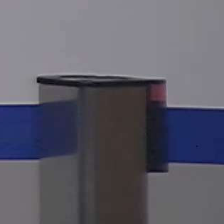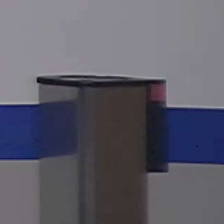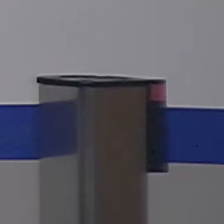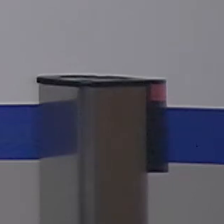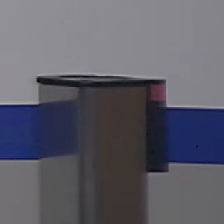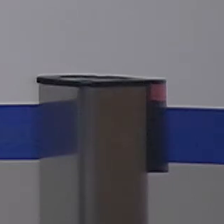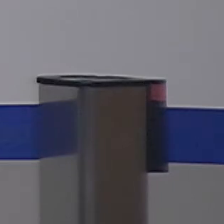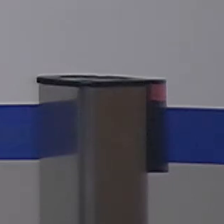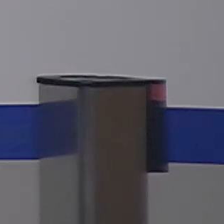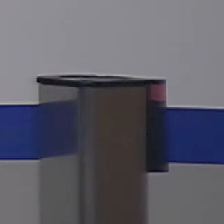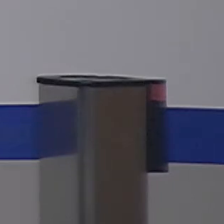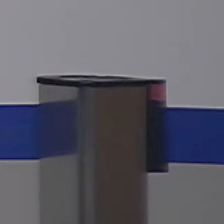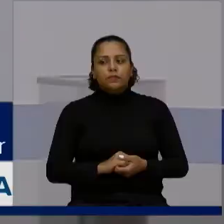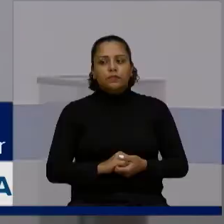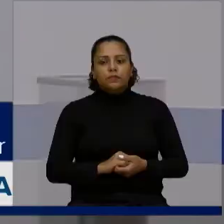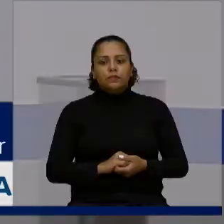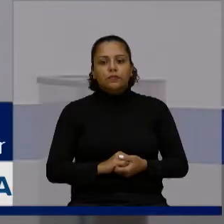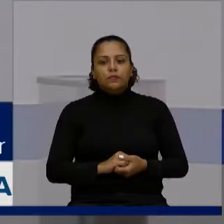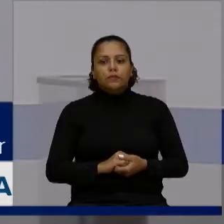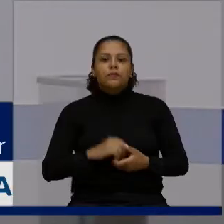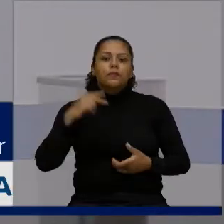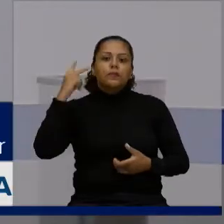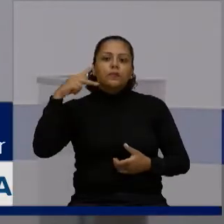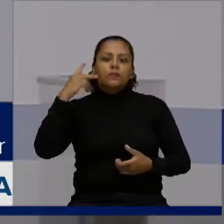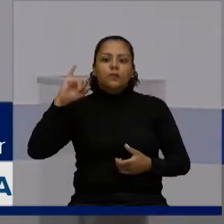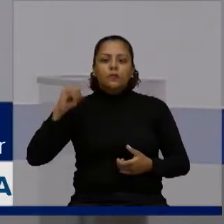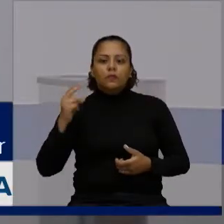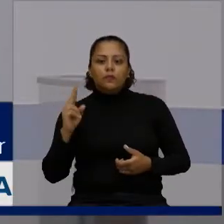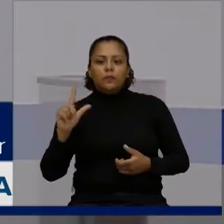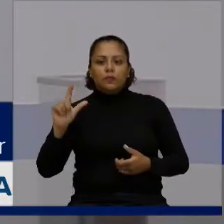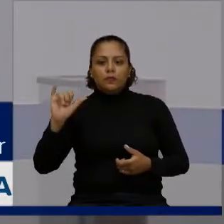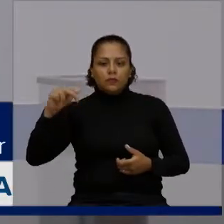Garcia, vereadora Juliana Fraga,